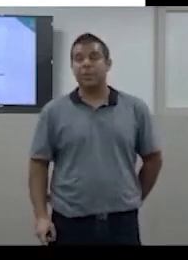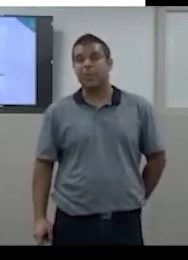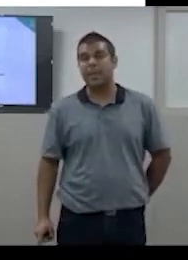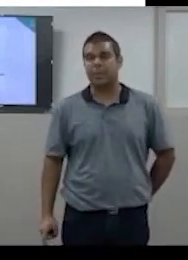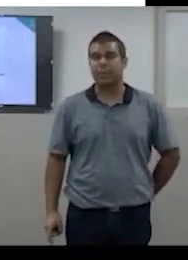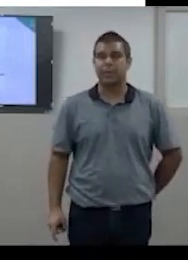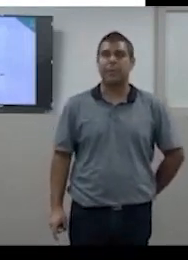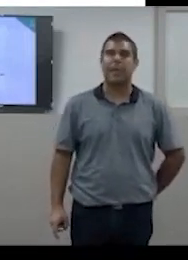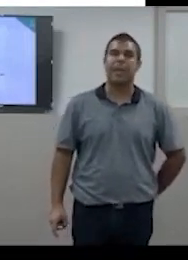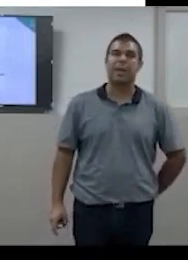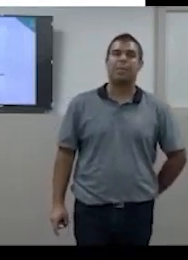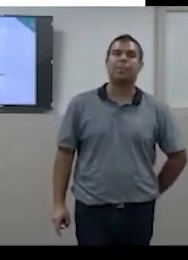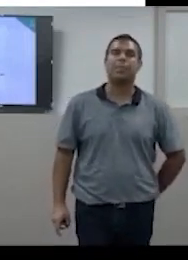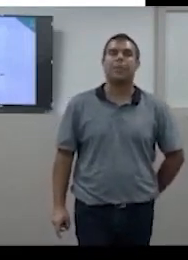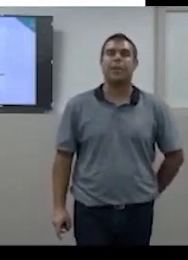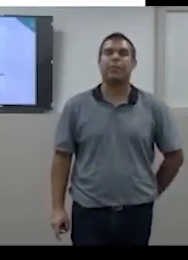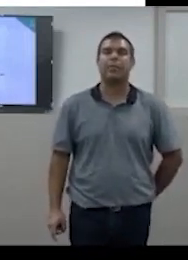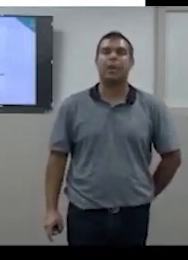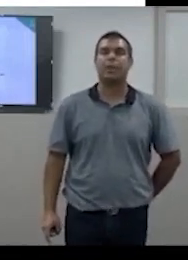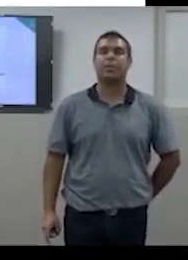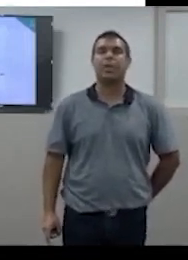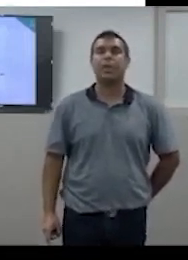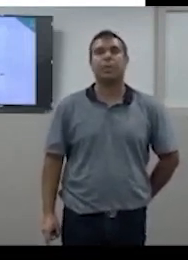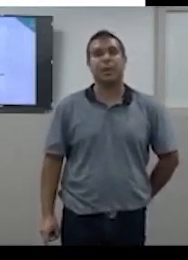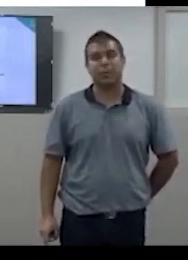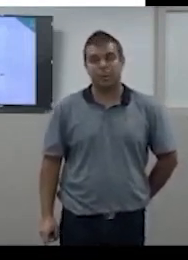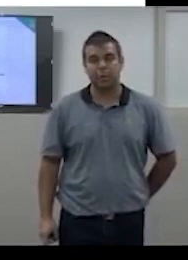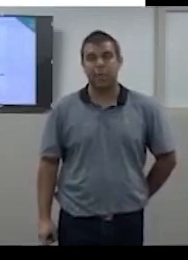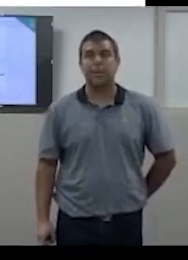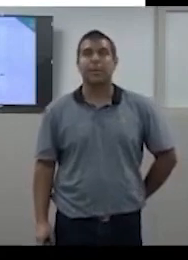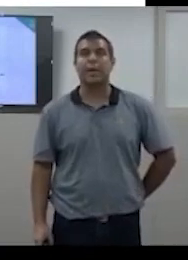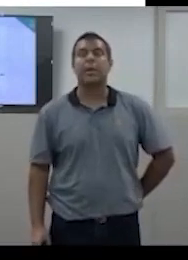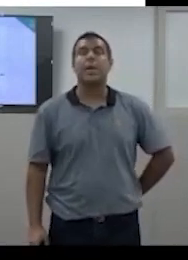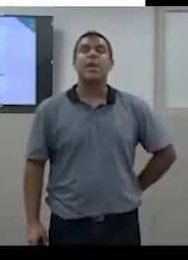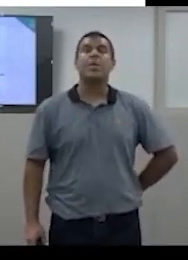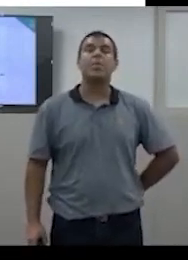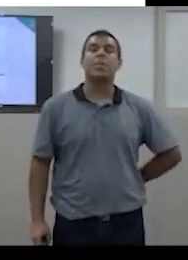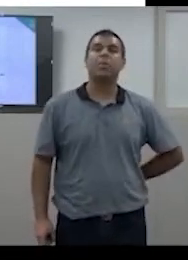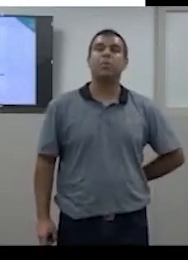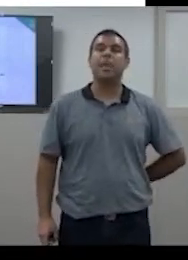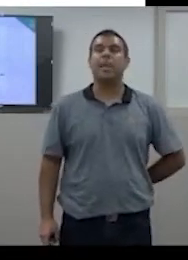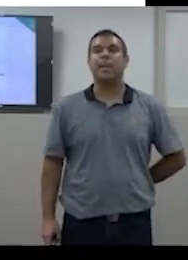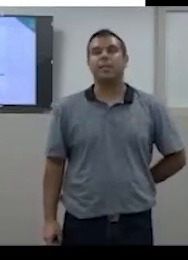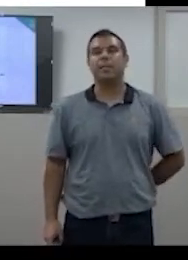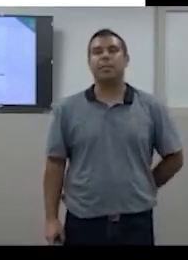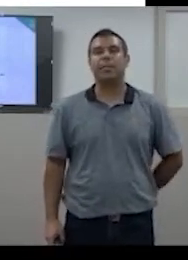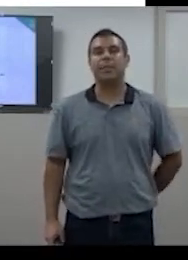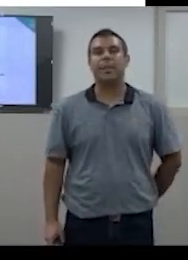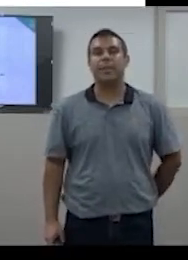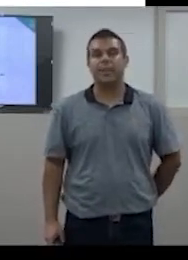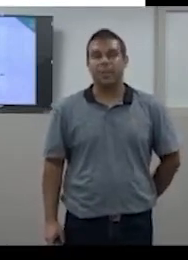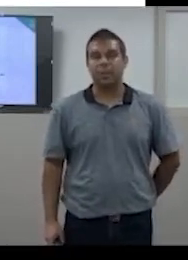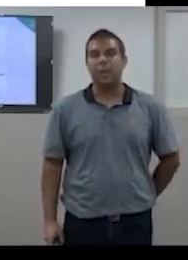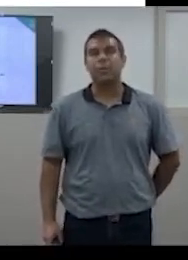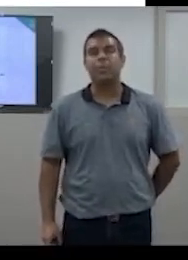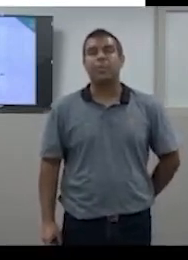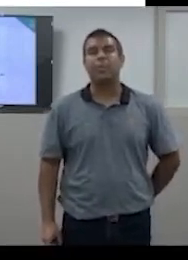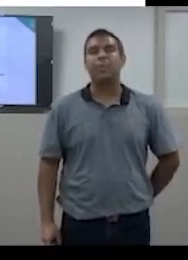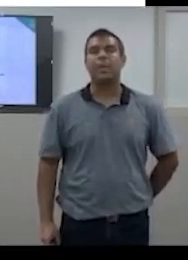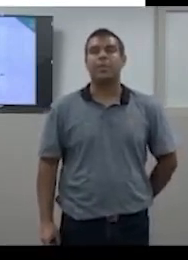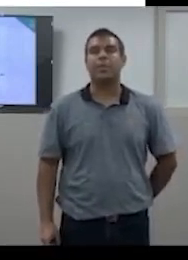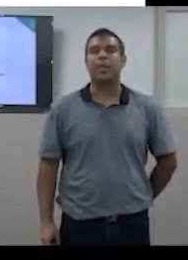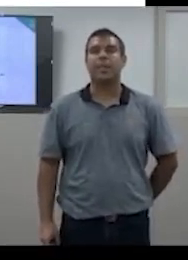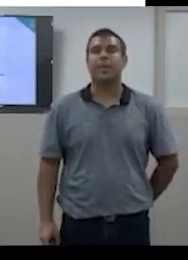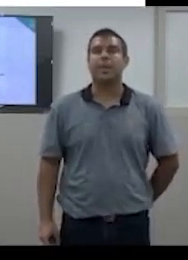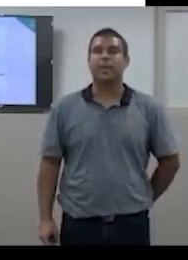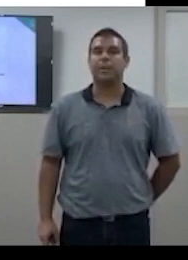trabalhando respectivamente com os estados sólido, líquido e gasoso, certo? No ponto B e D são pontos de transição. No